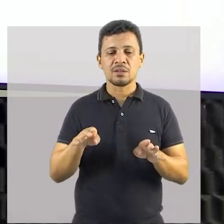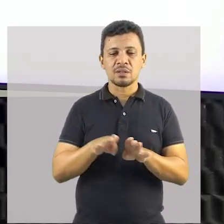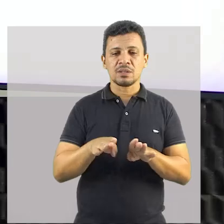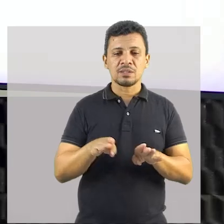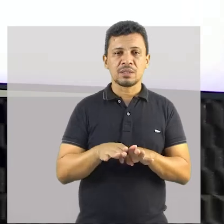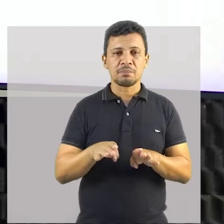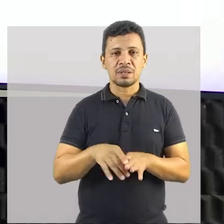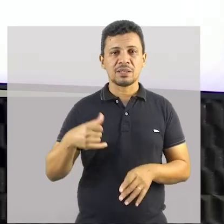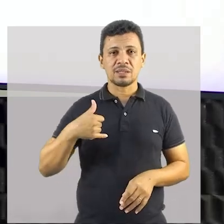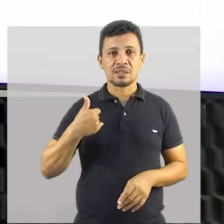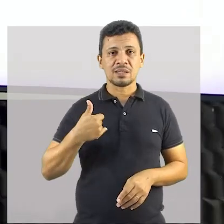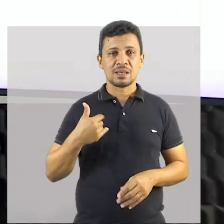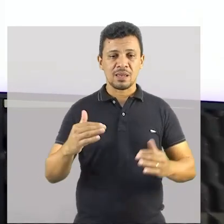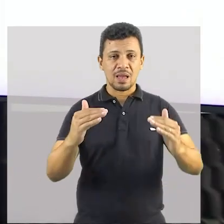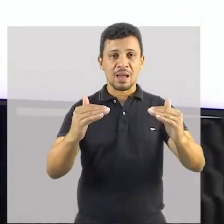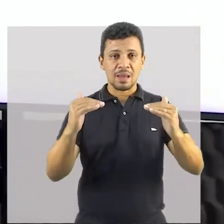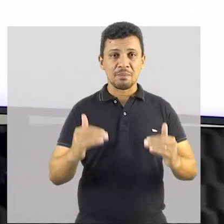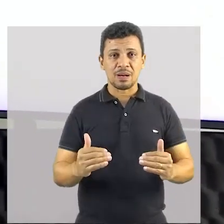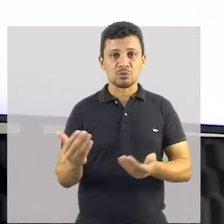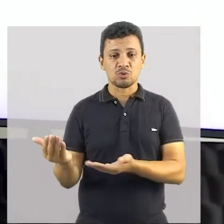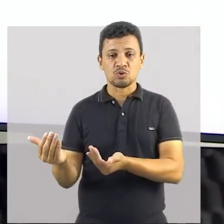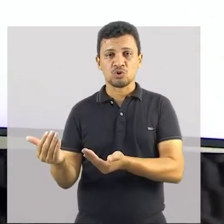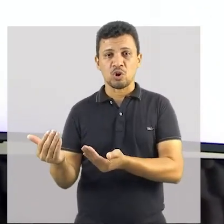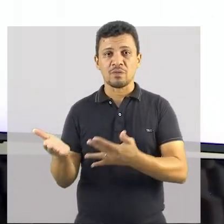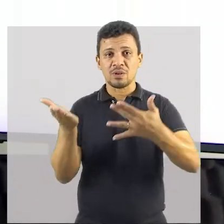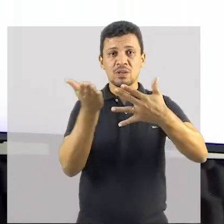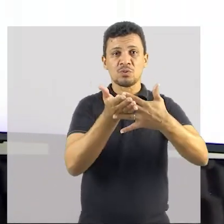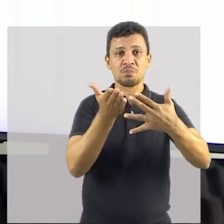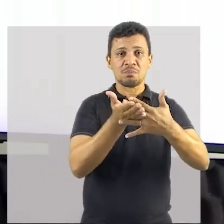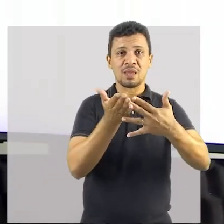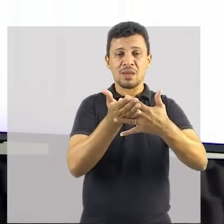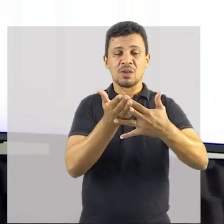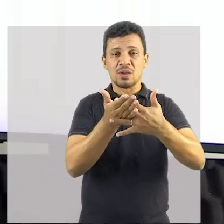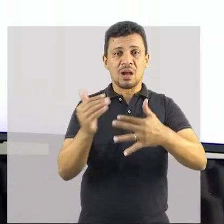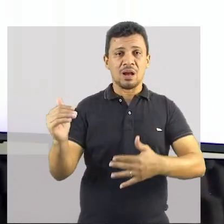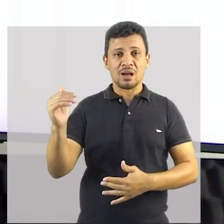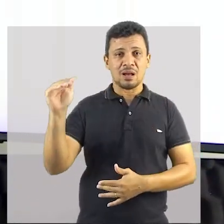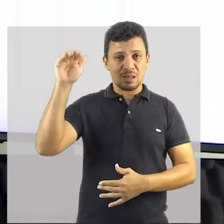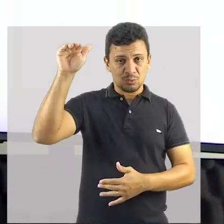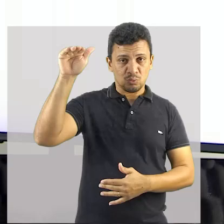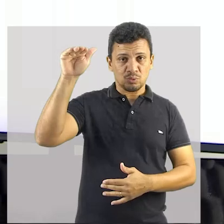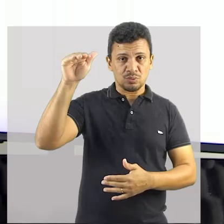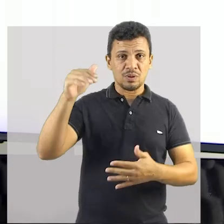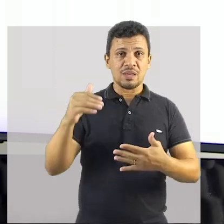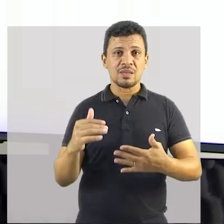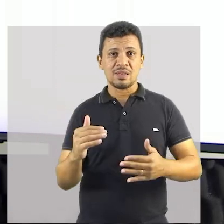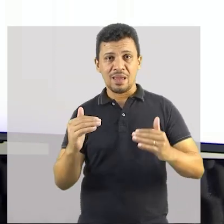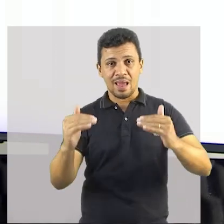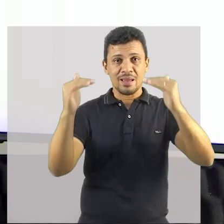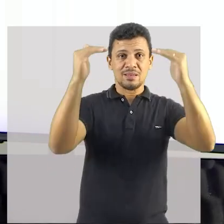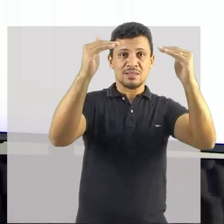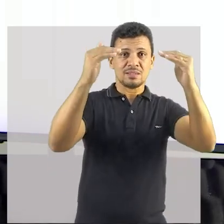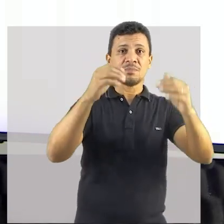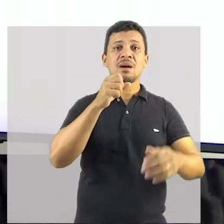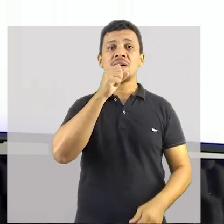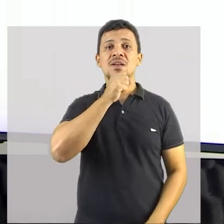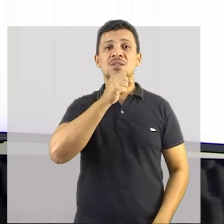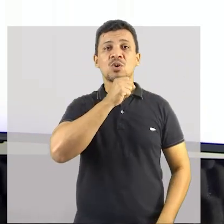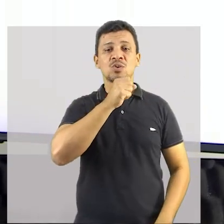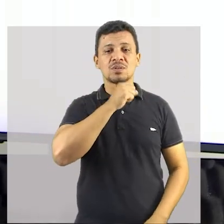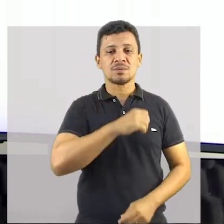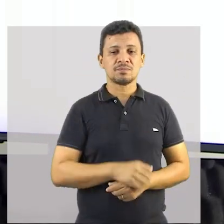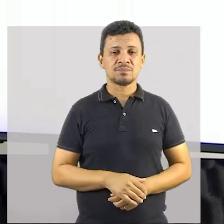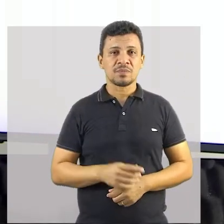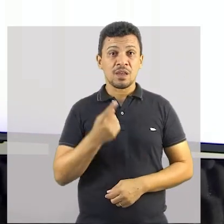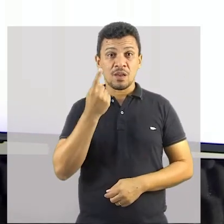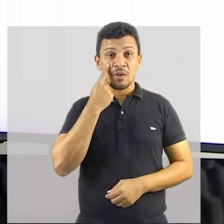ó. Base são jovens, centro são os adultos e ápice são os idosos. Quando eu olho para o ápice e